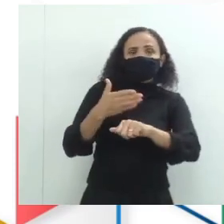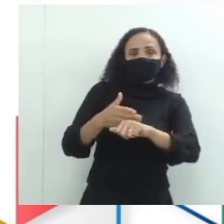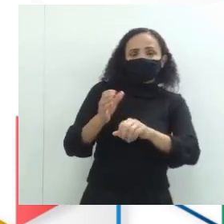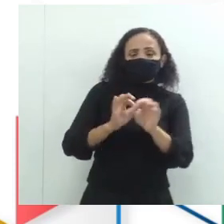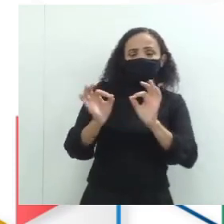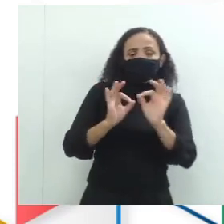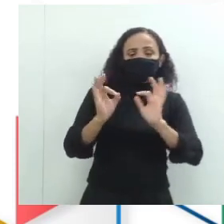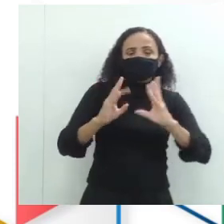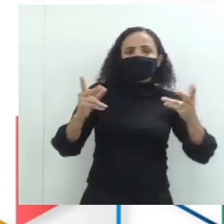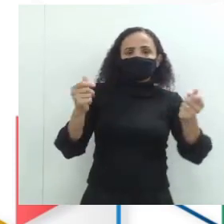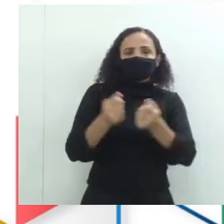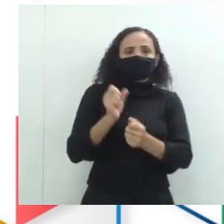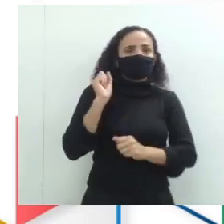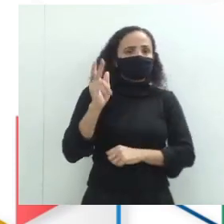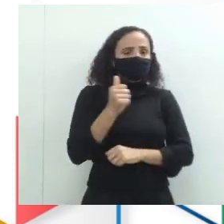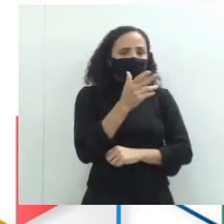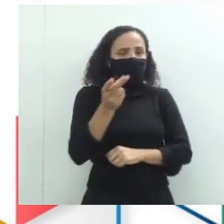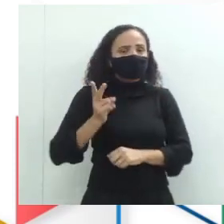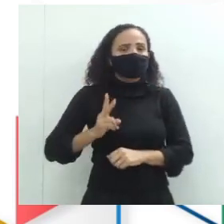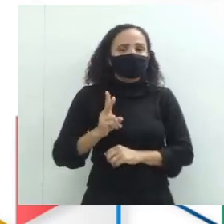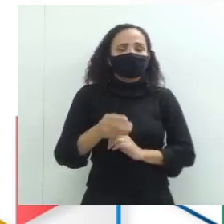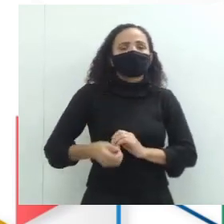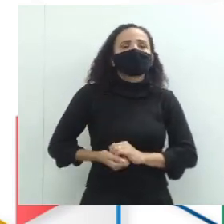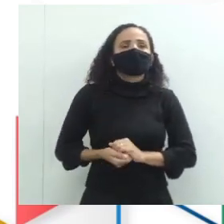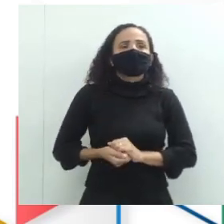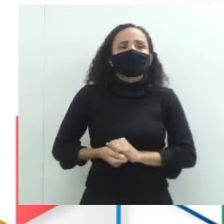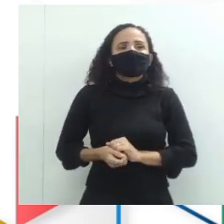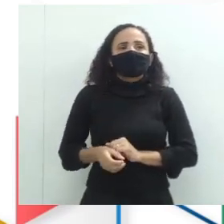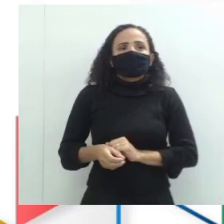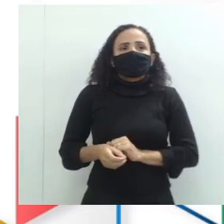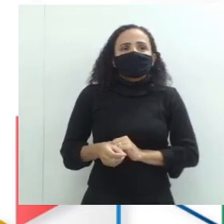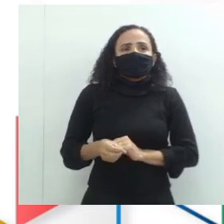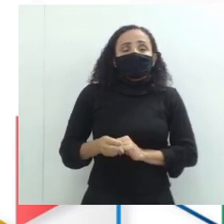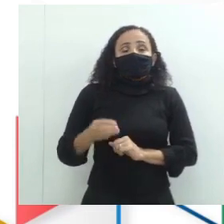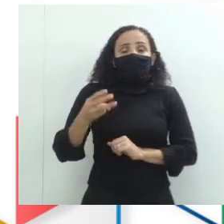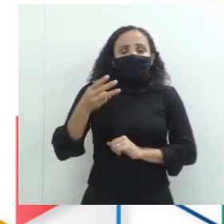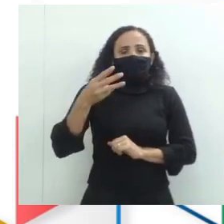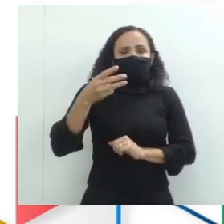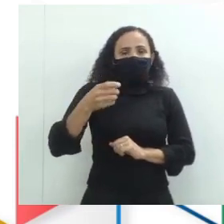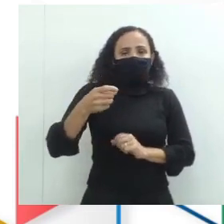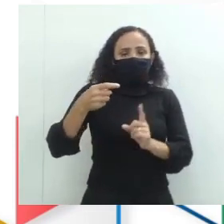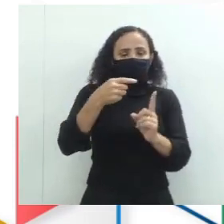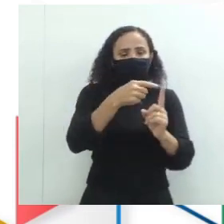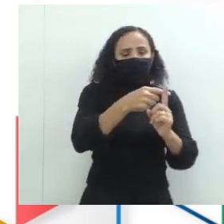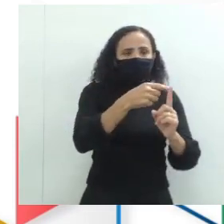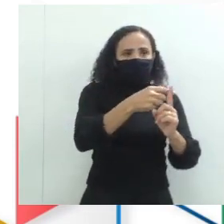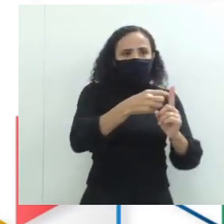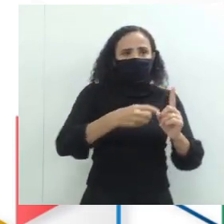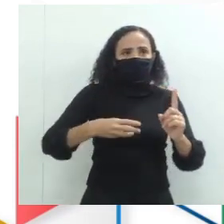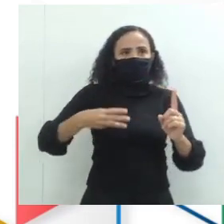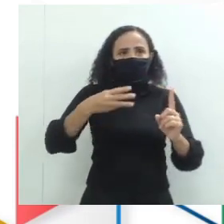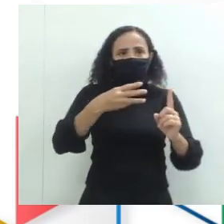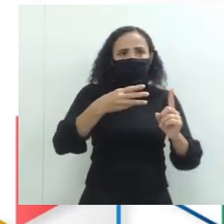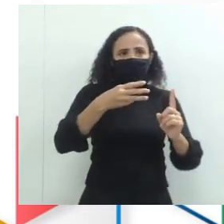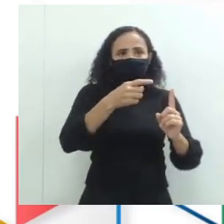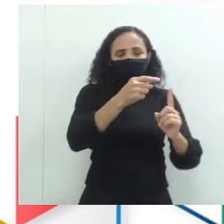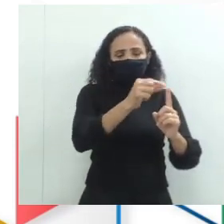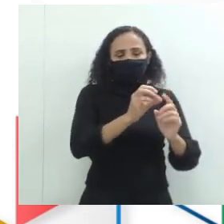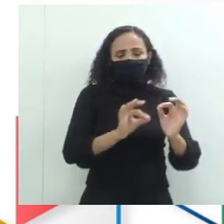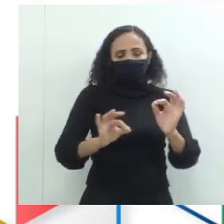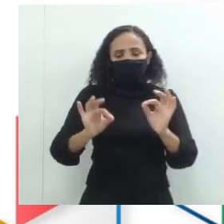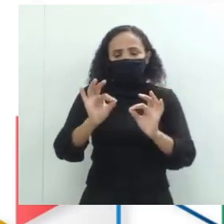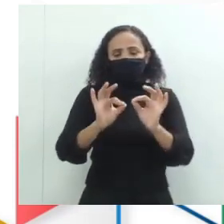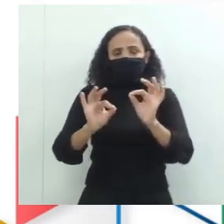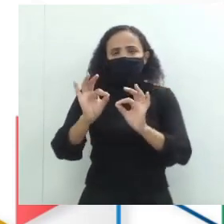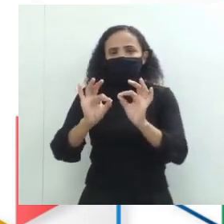jeito, ok? Segue comigo. O 3 mais 3x vai passar para o outro lado, menos 3x. O menos